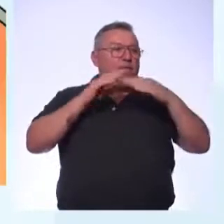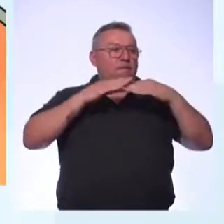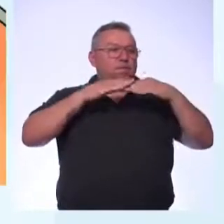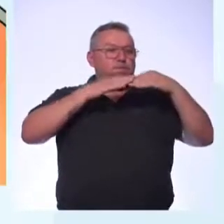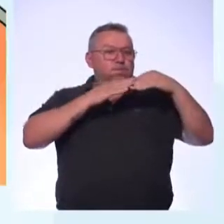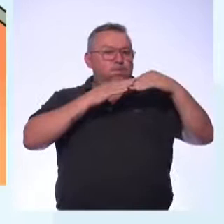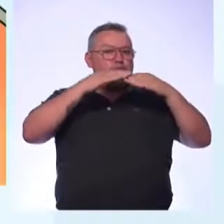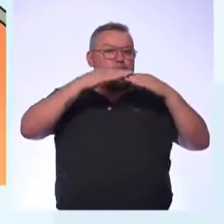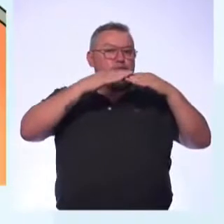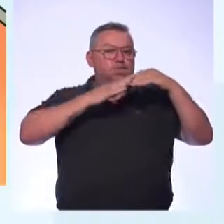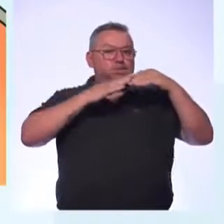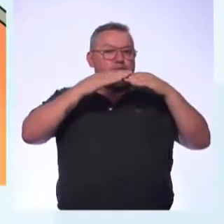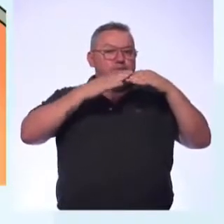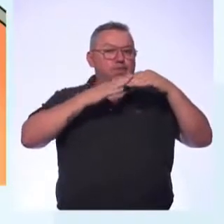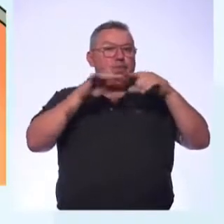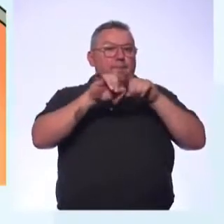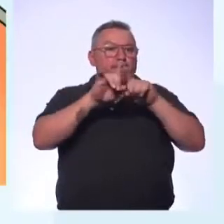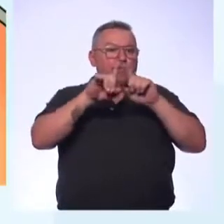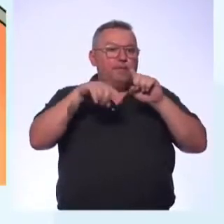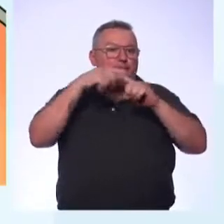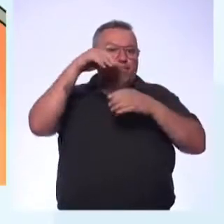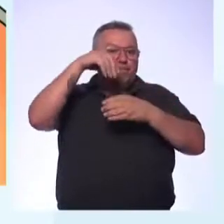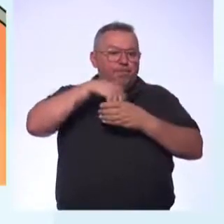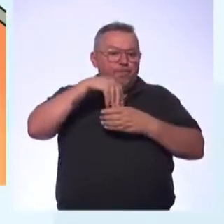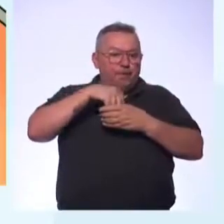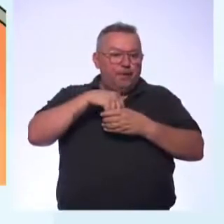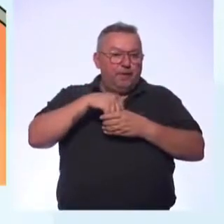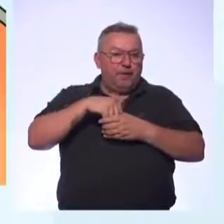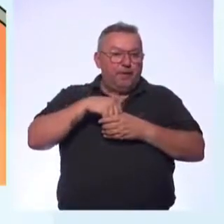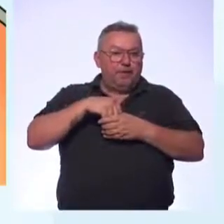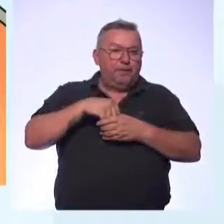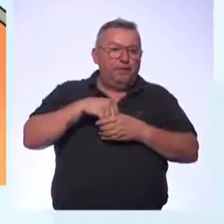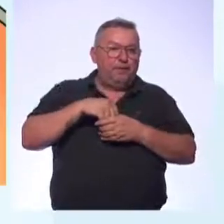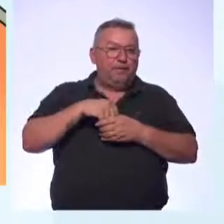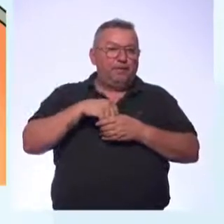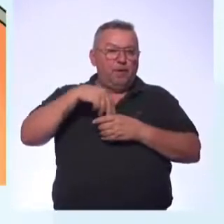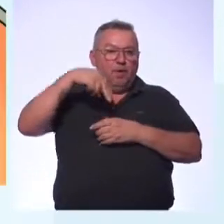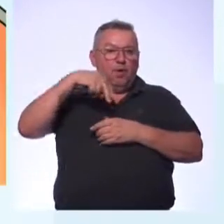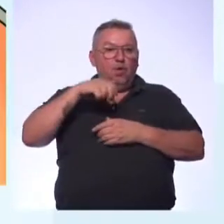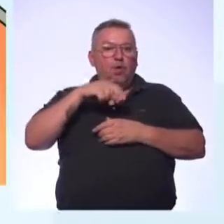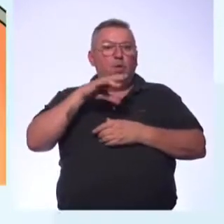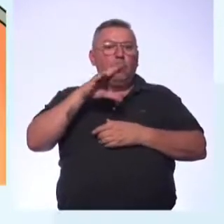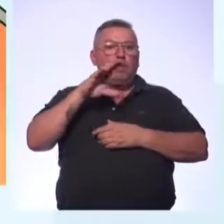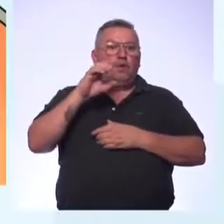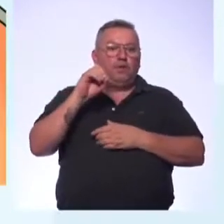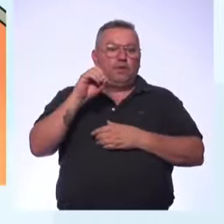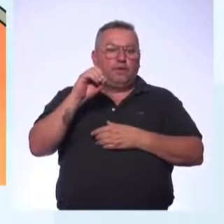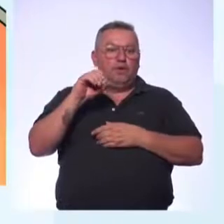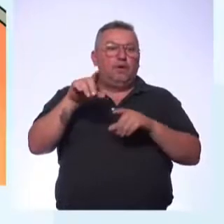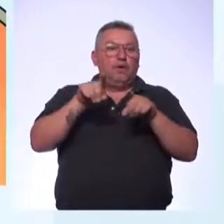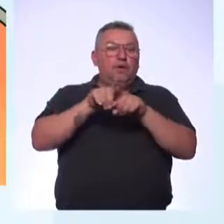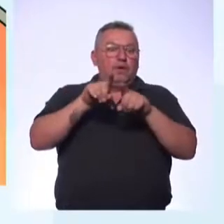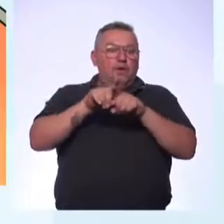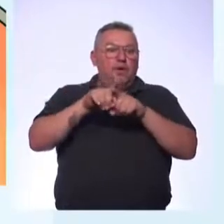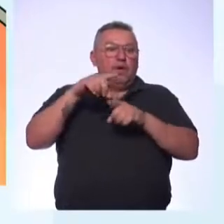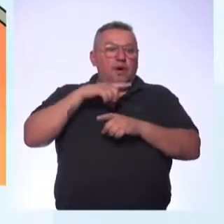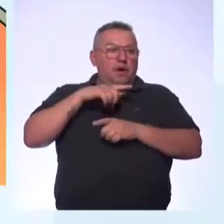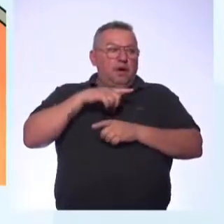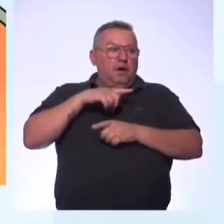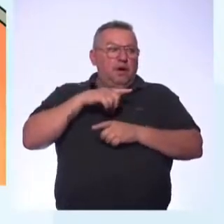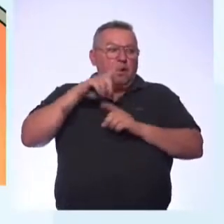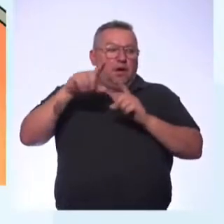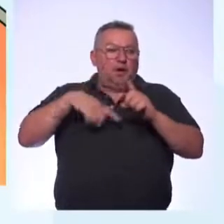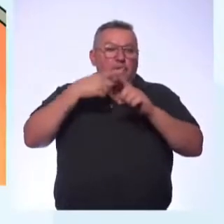se movimentem. E, logicamente, mais interno, nós temos, né, a parte do núcleo, né, que é o núcleo externo, que ele também é